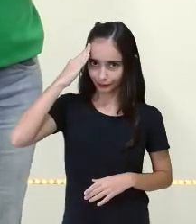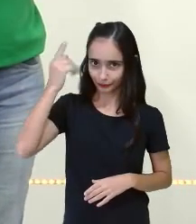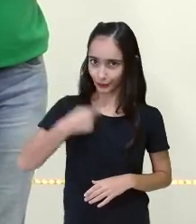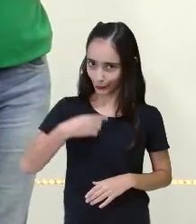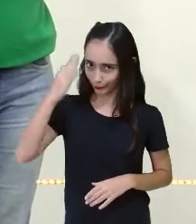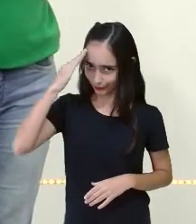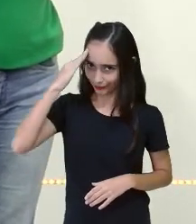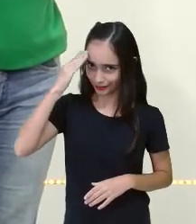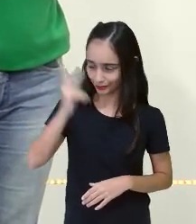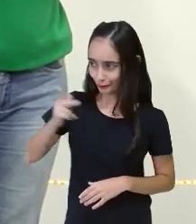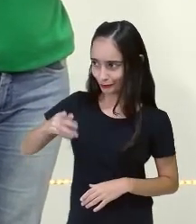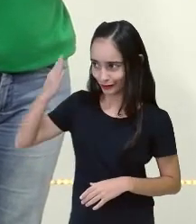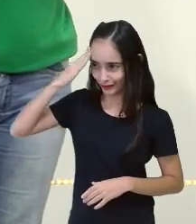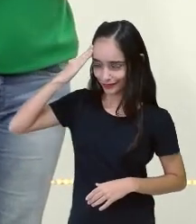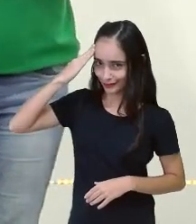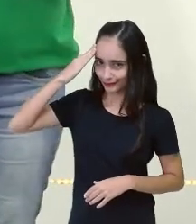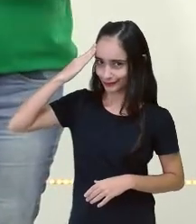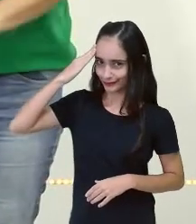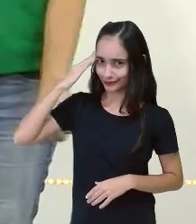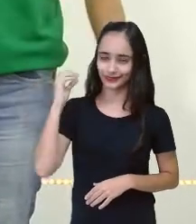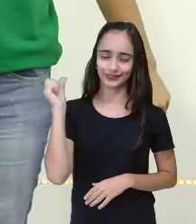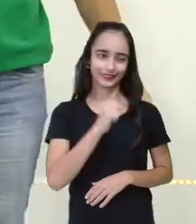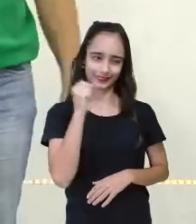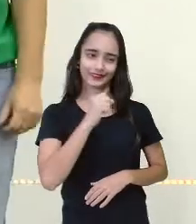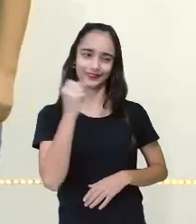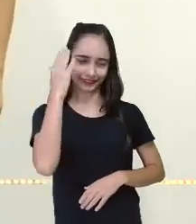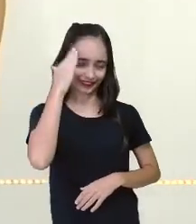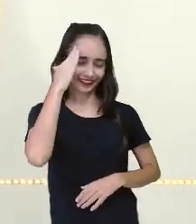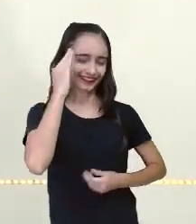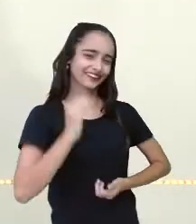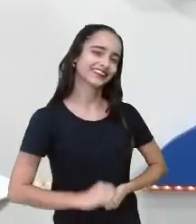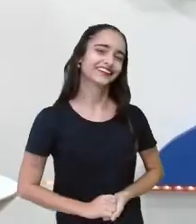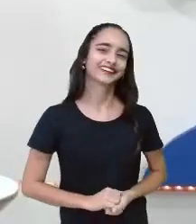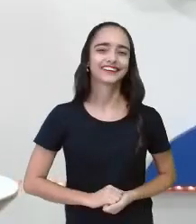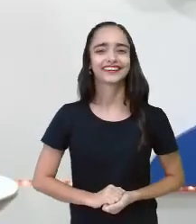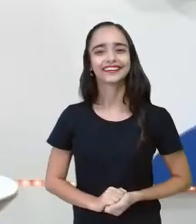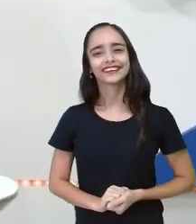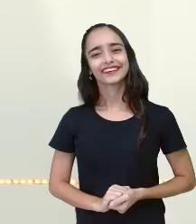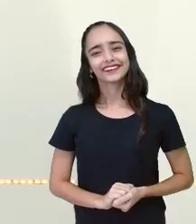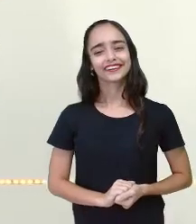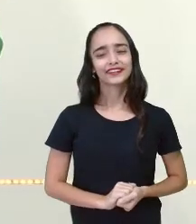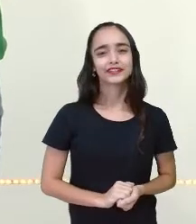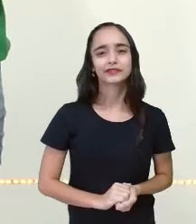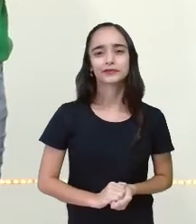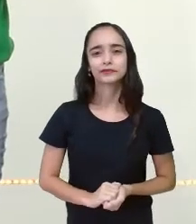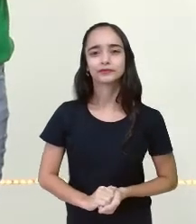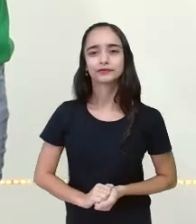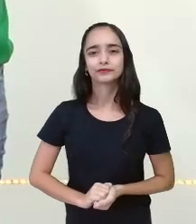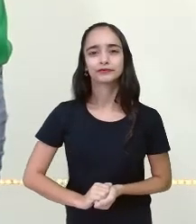Keise, entendeu? Eu entendi. Que legal. Então vamos seguir. Ó,